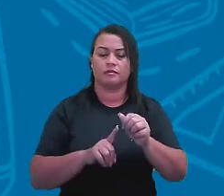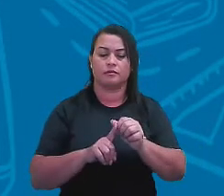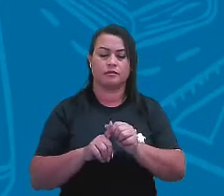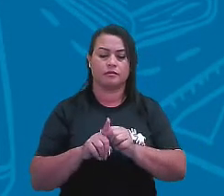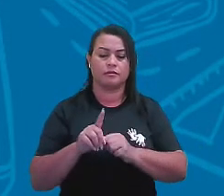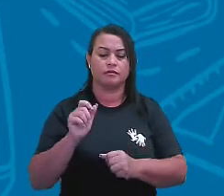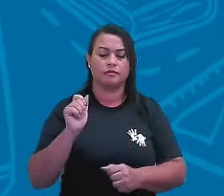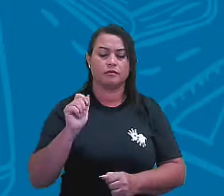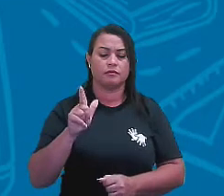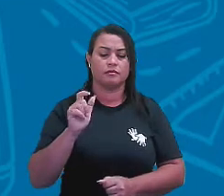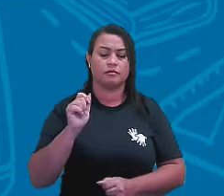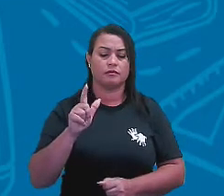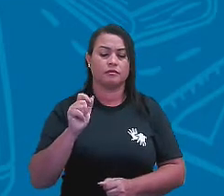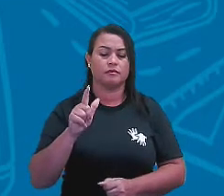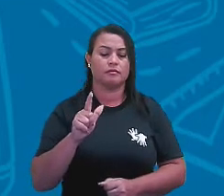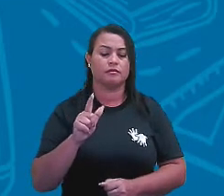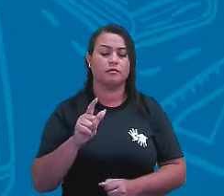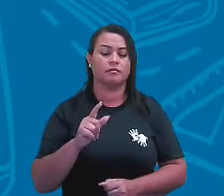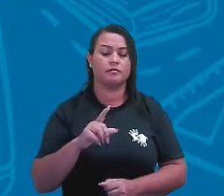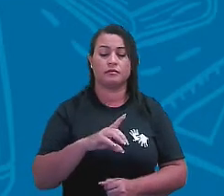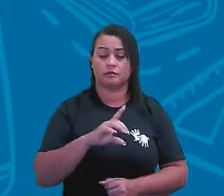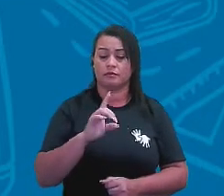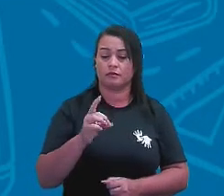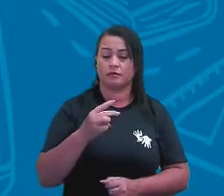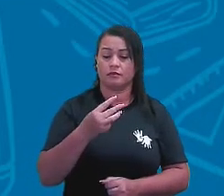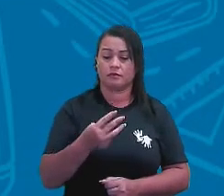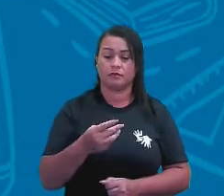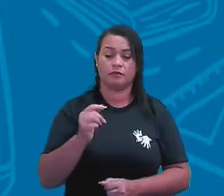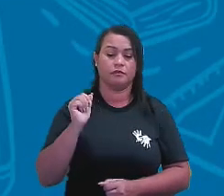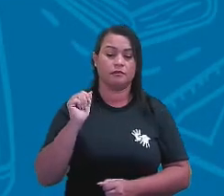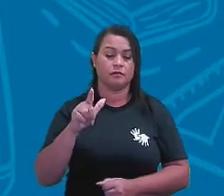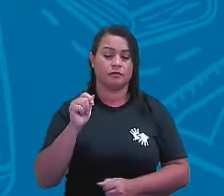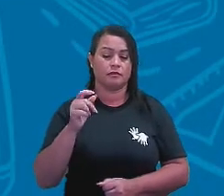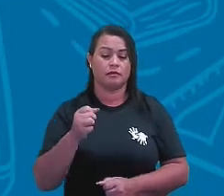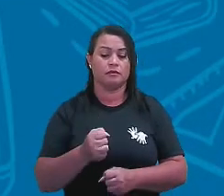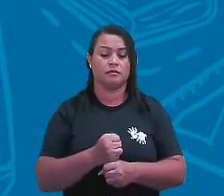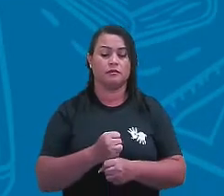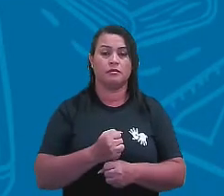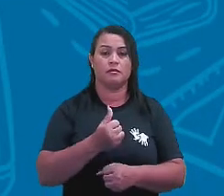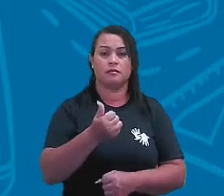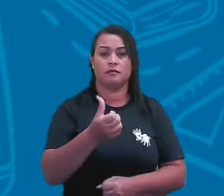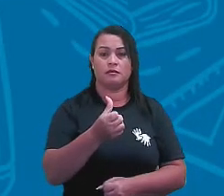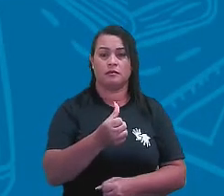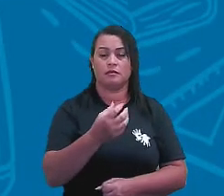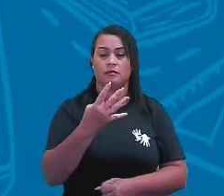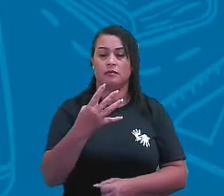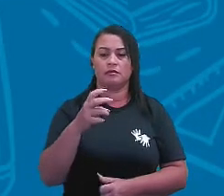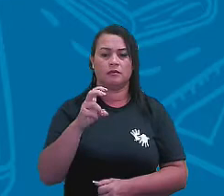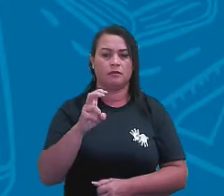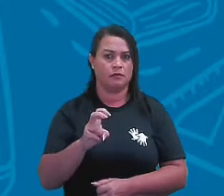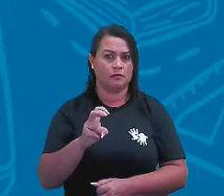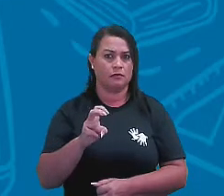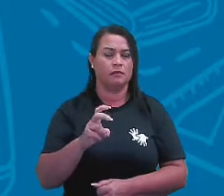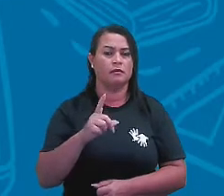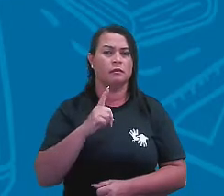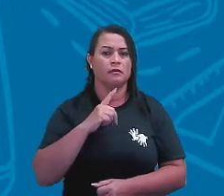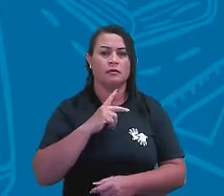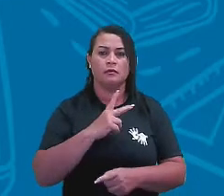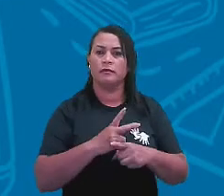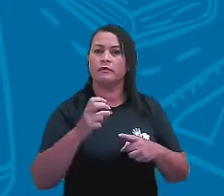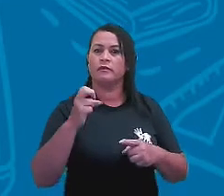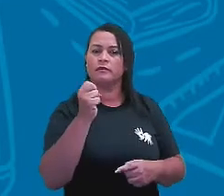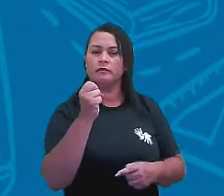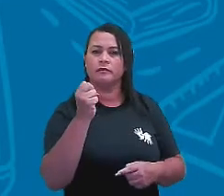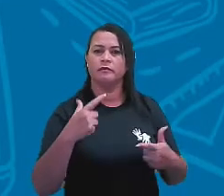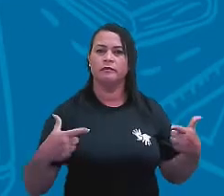agosto, o dia 3 de agosto, né, de 1645, onde foi aí a grande vitória no